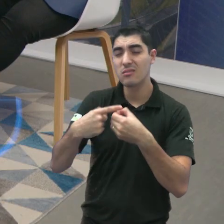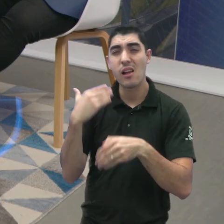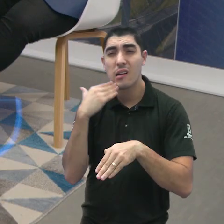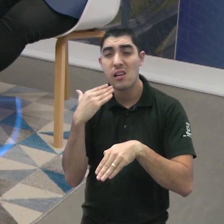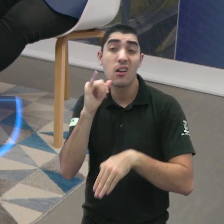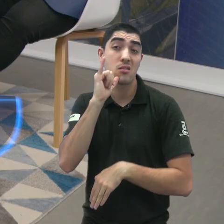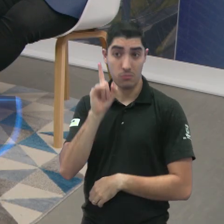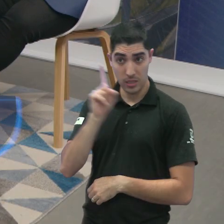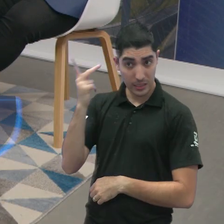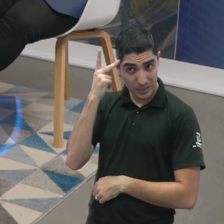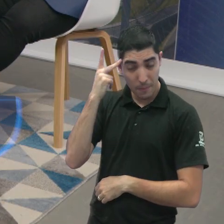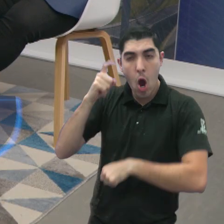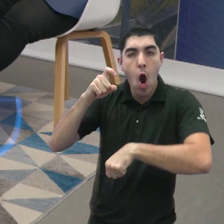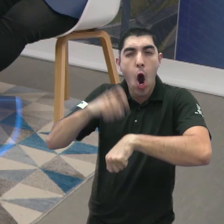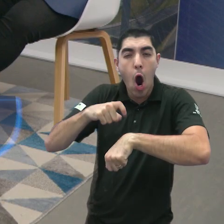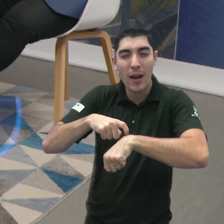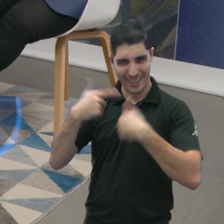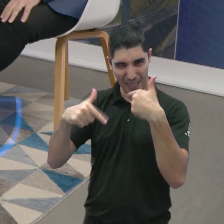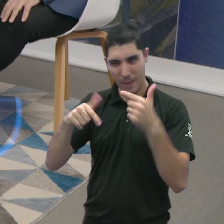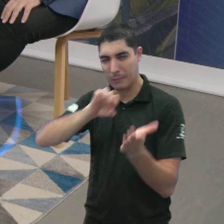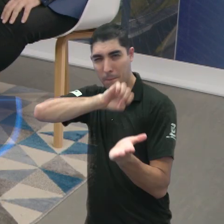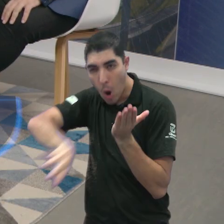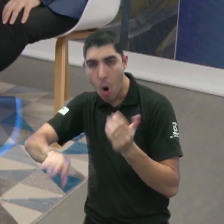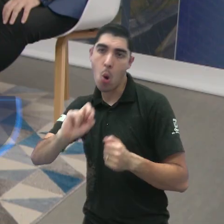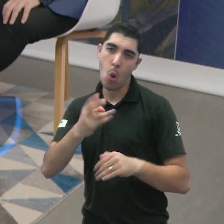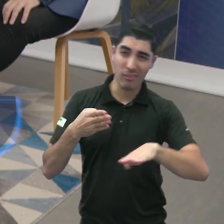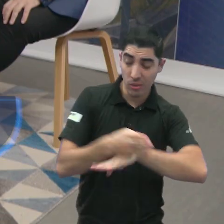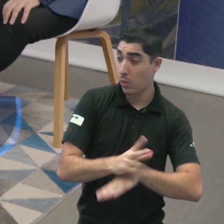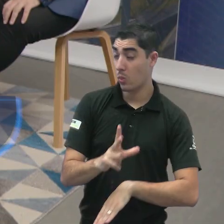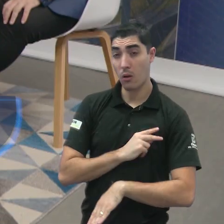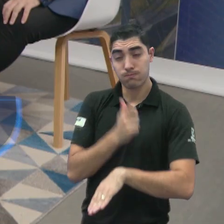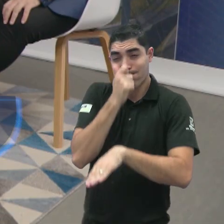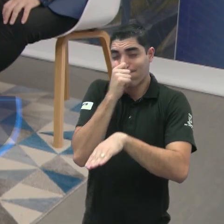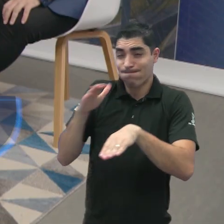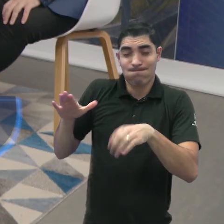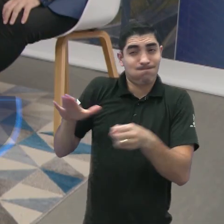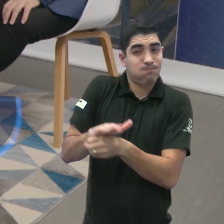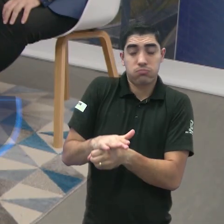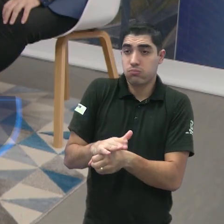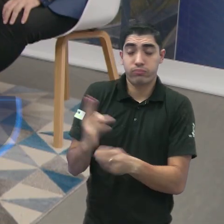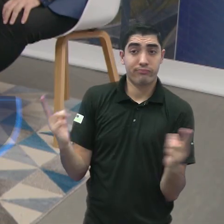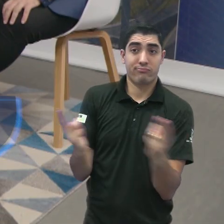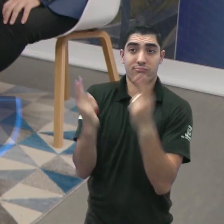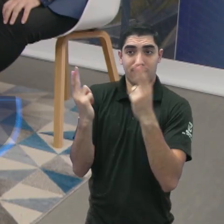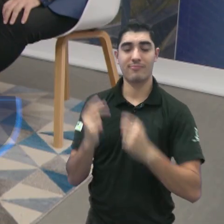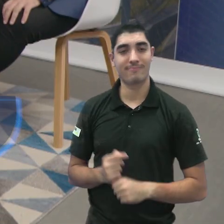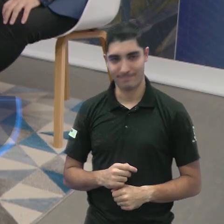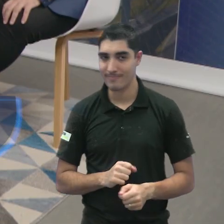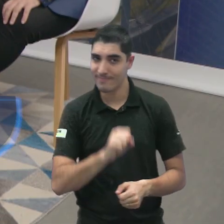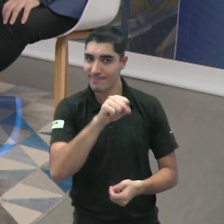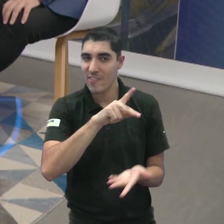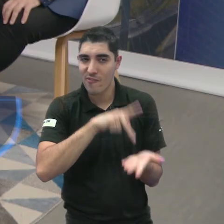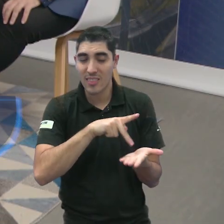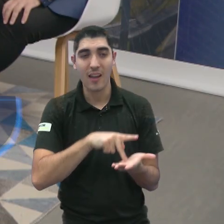São Paulo, por exemplo, o horário de pico é uma loucura, né, Gino? Sem dúvida, sem dúvida. São Paulo já é o grande exemplo,